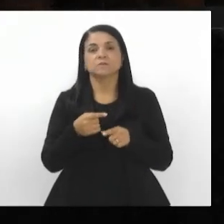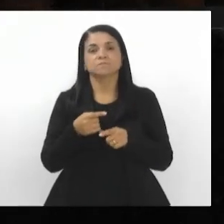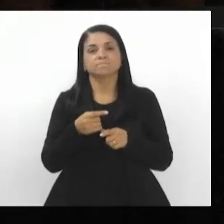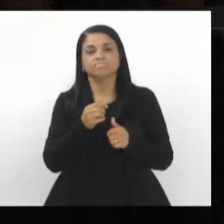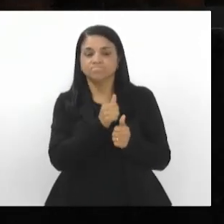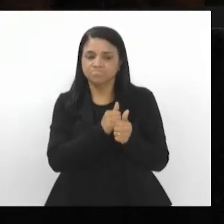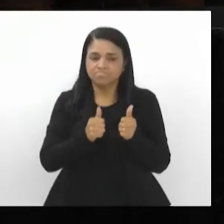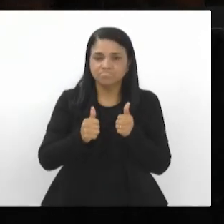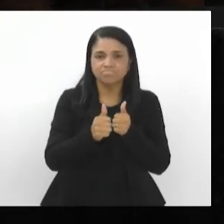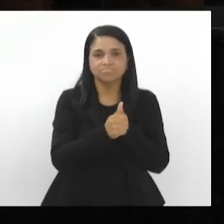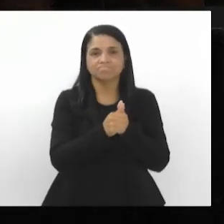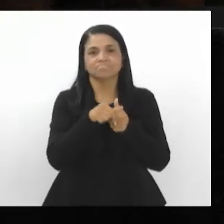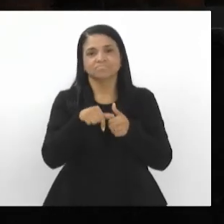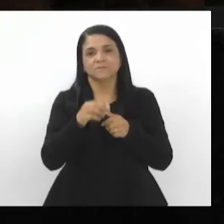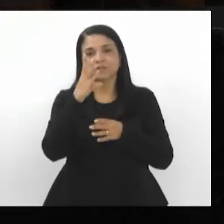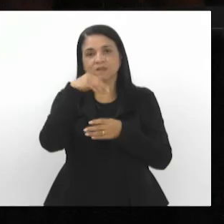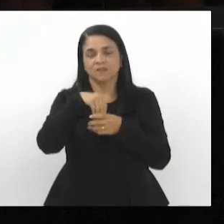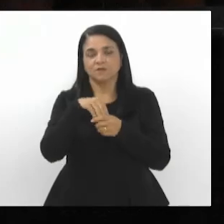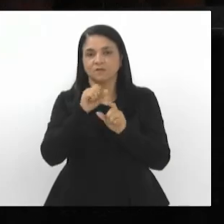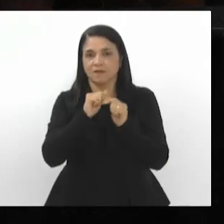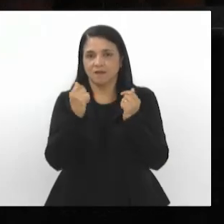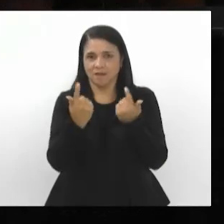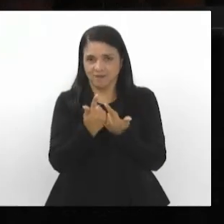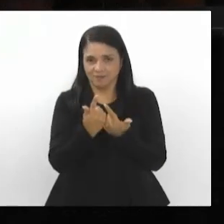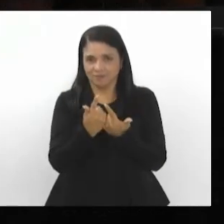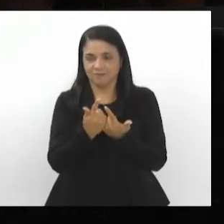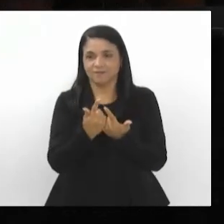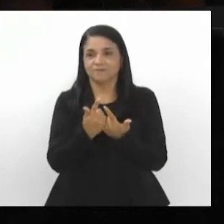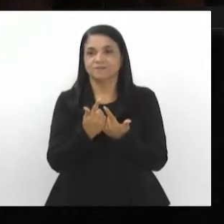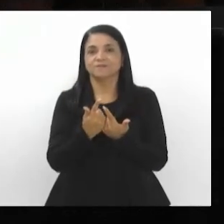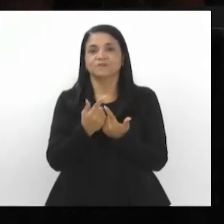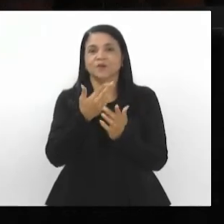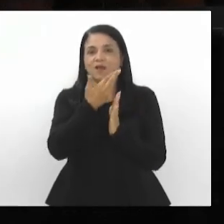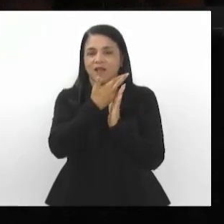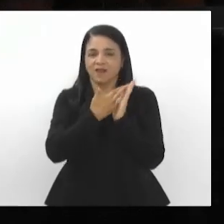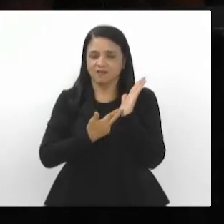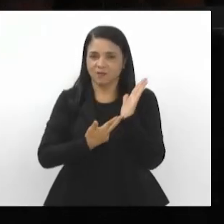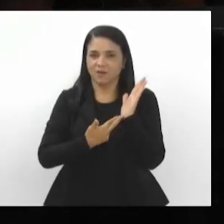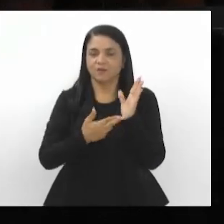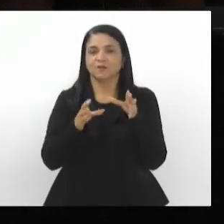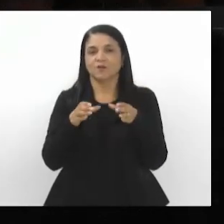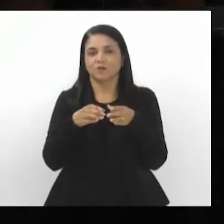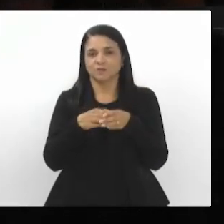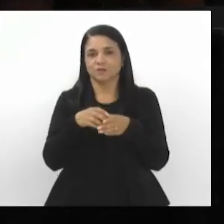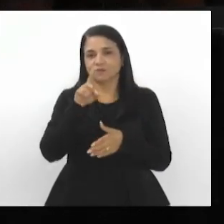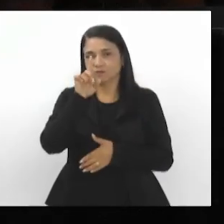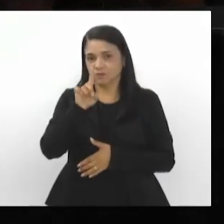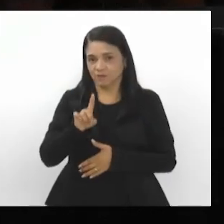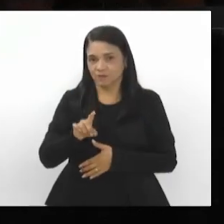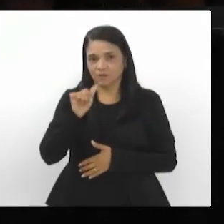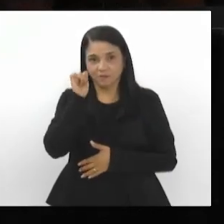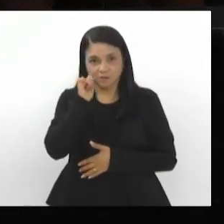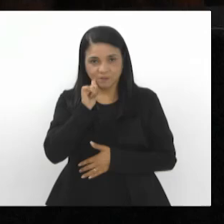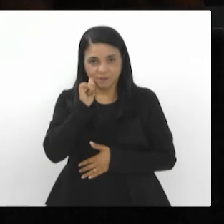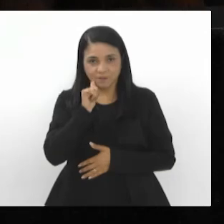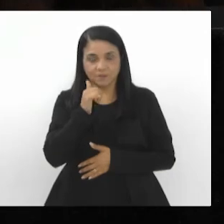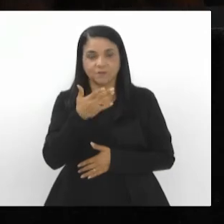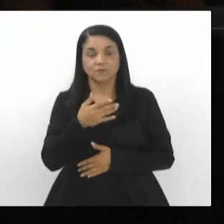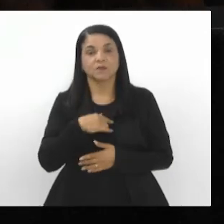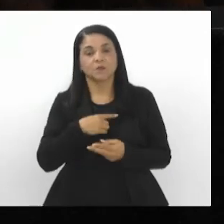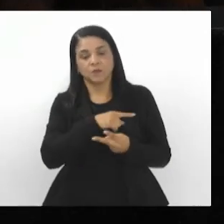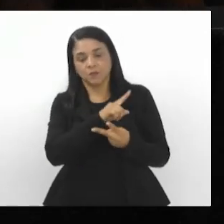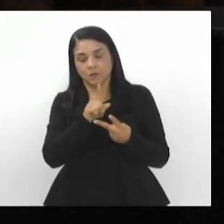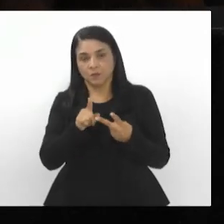pioneiro dentro de uma casa legislativa. Então, fica aqui o relatório da Comissão de Defesa dos Direitos da Mulher. O outro assunto,